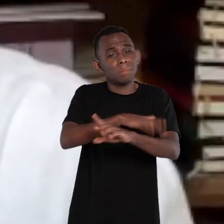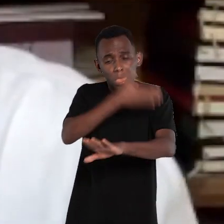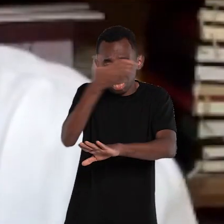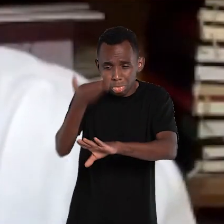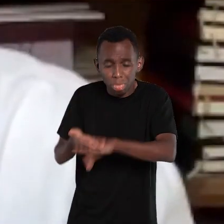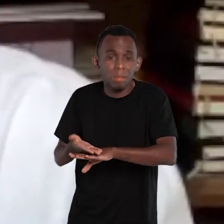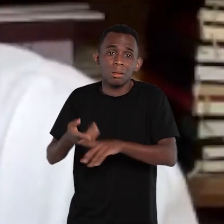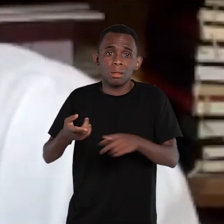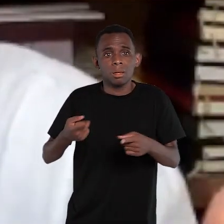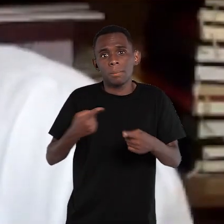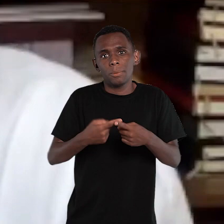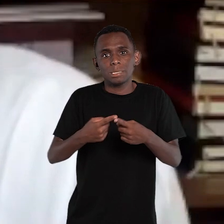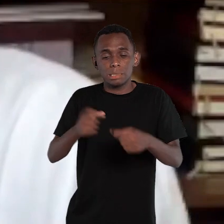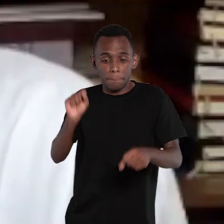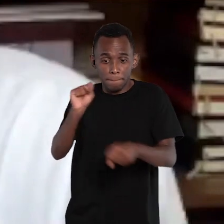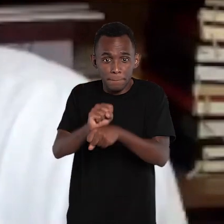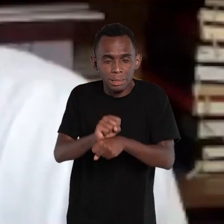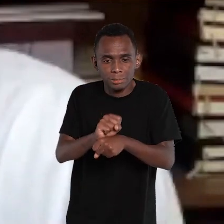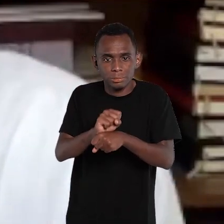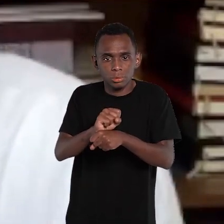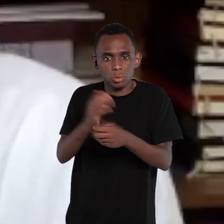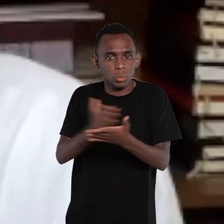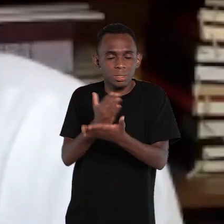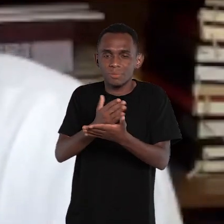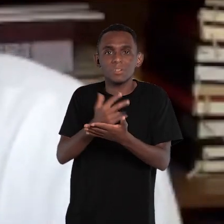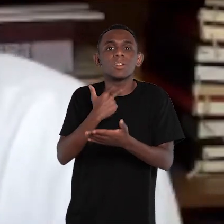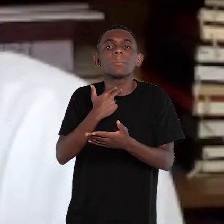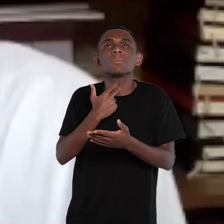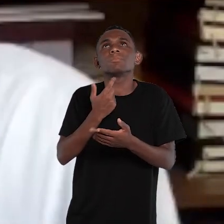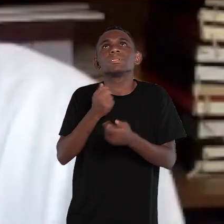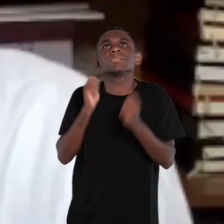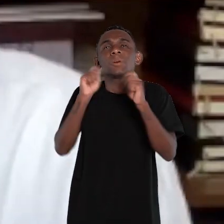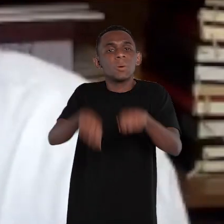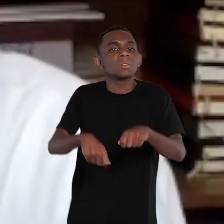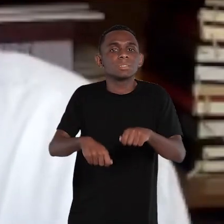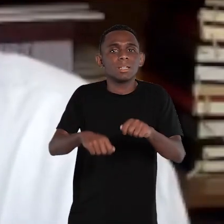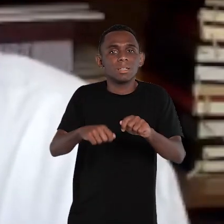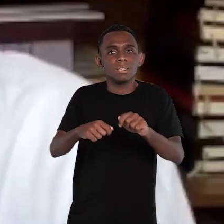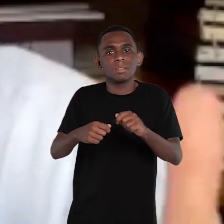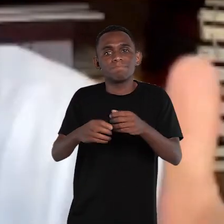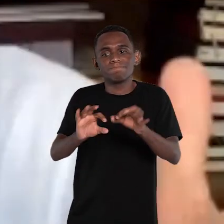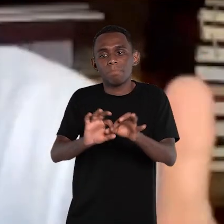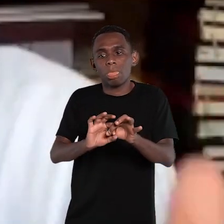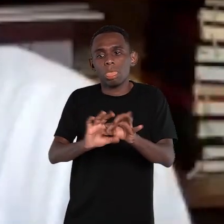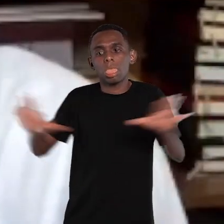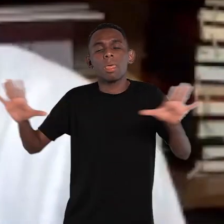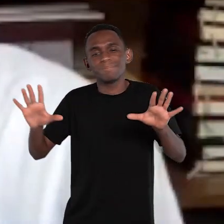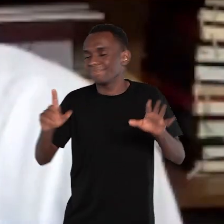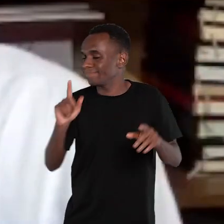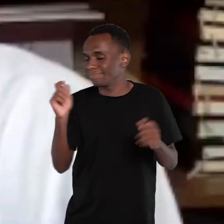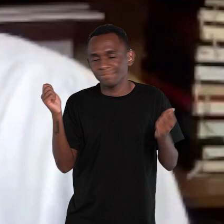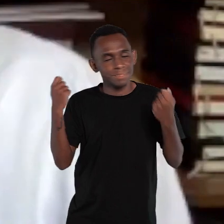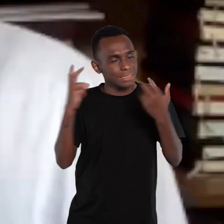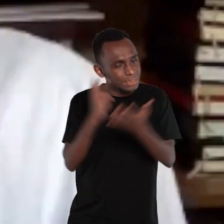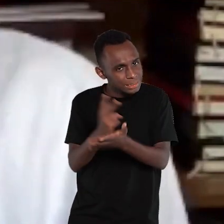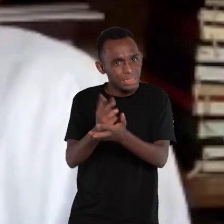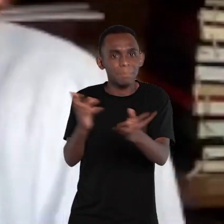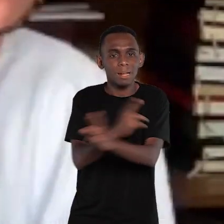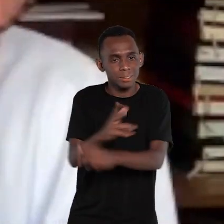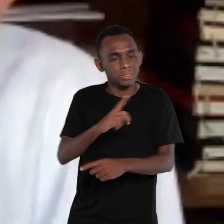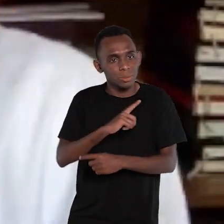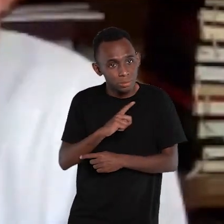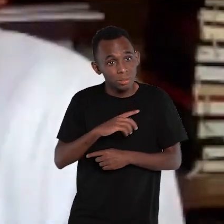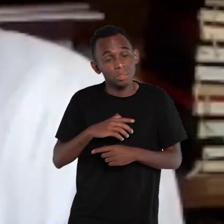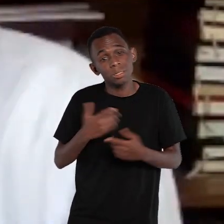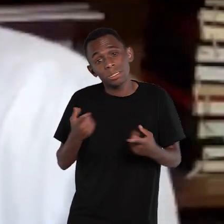dificuldade, porque se você está preso num livro, você não se desliga dele. Você pode até fazer outras atividades, mas o livro preside. E tem um momento em